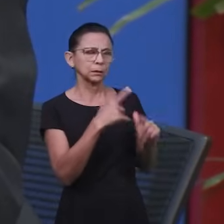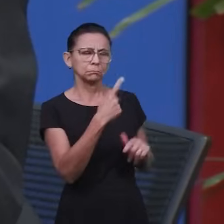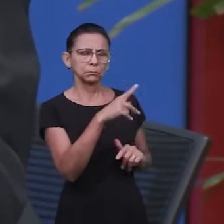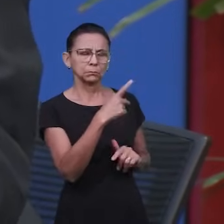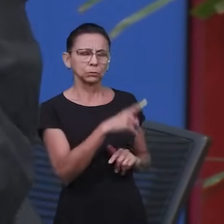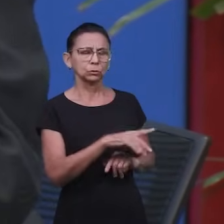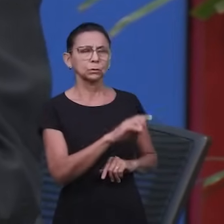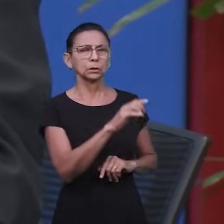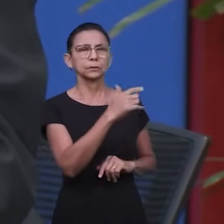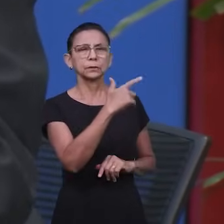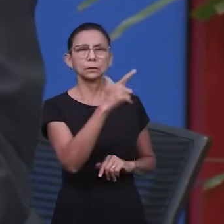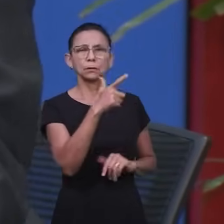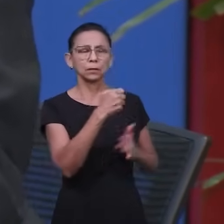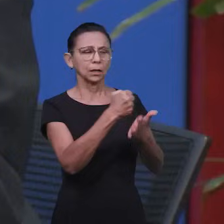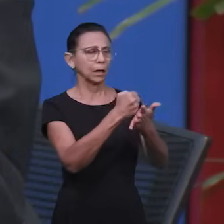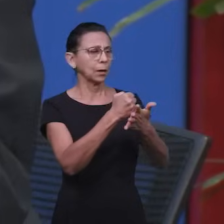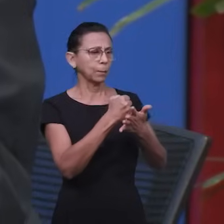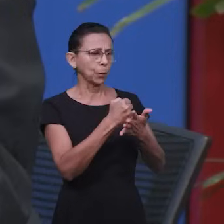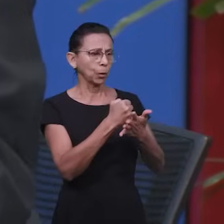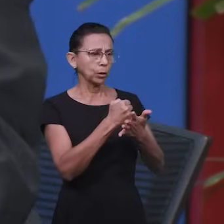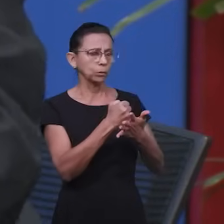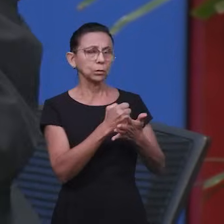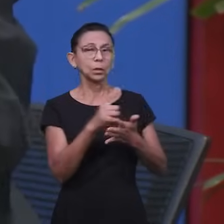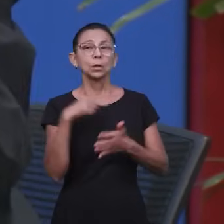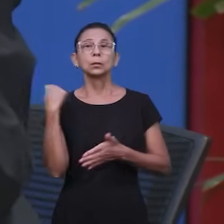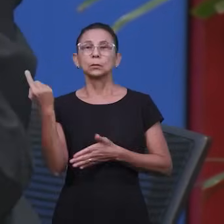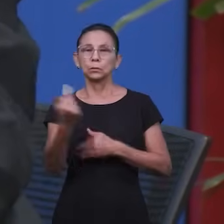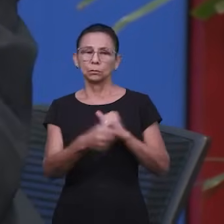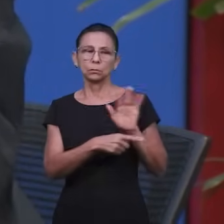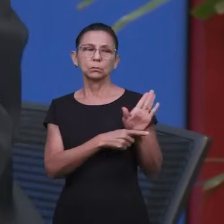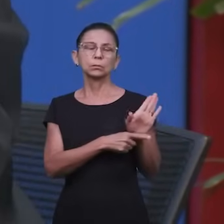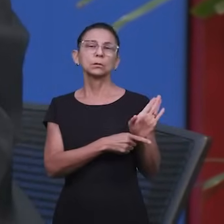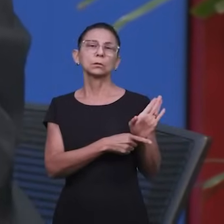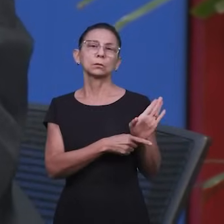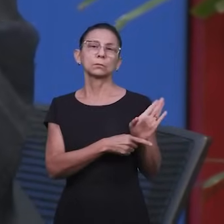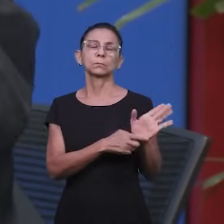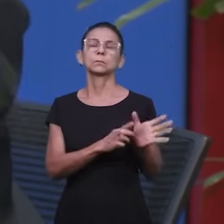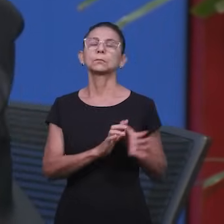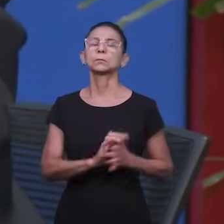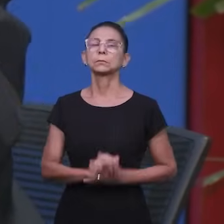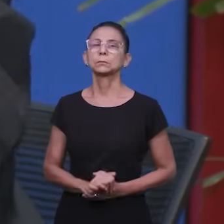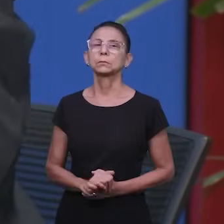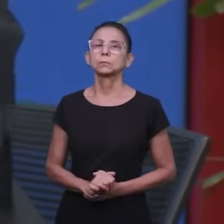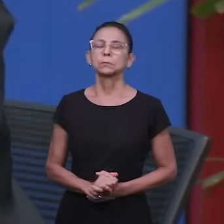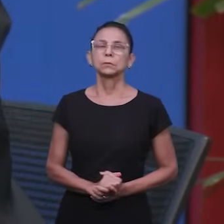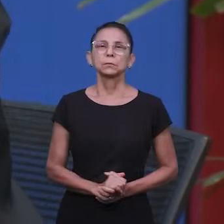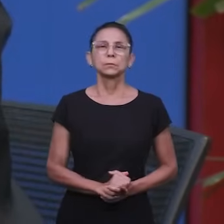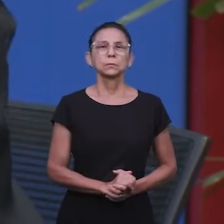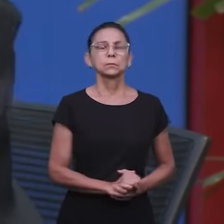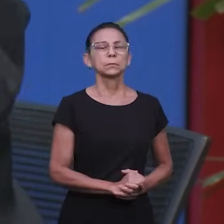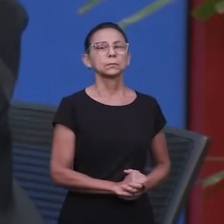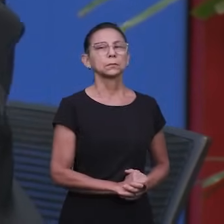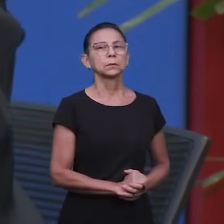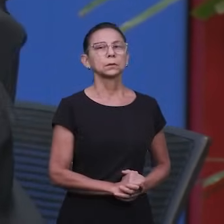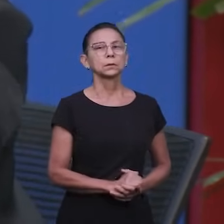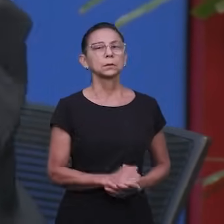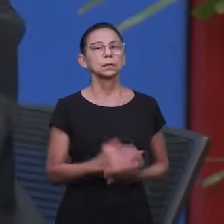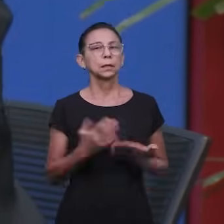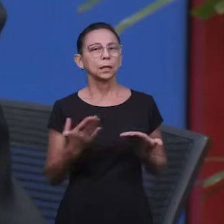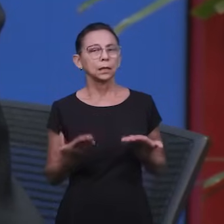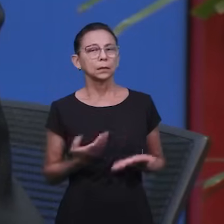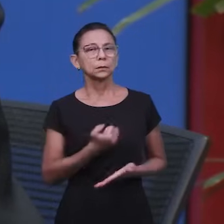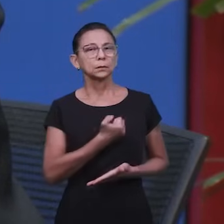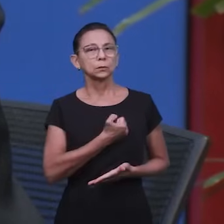vê que a igreja tem a preocupação em cuidar do seu povo, do povo do Senhor, o povo que o